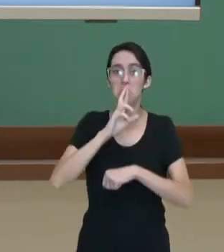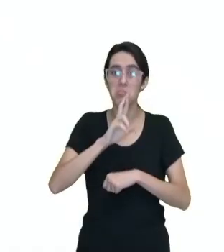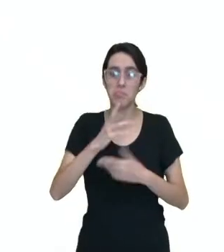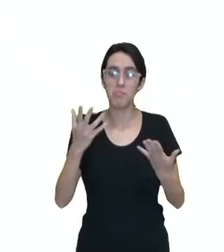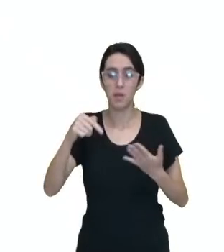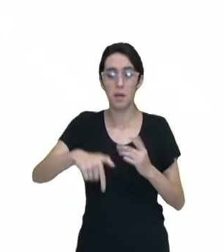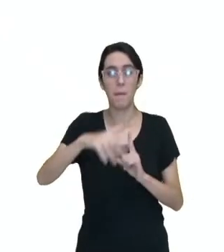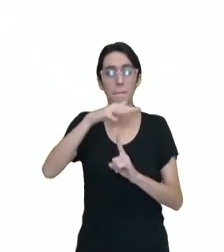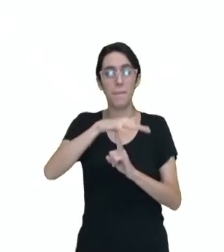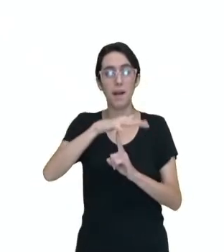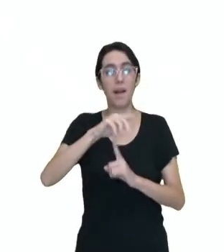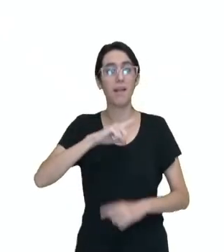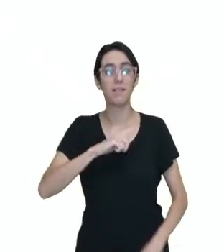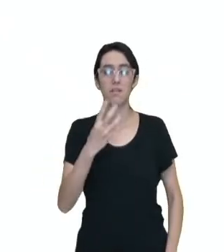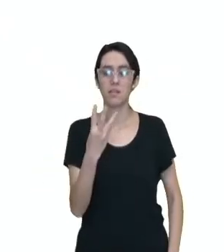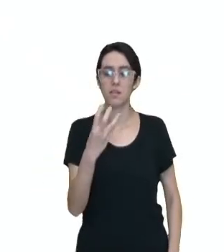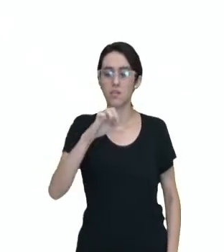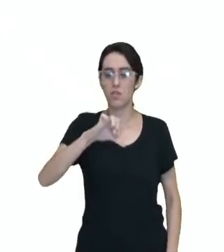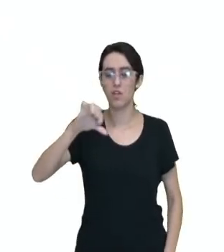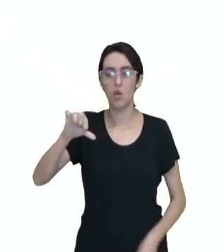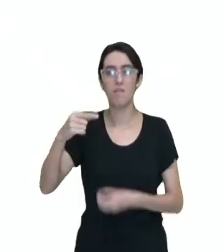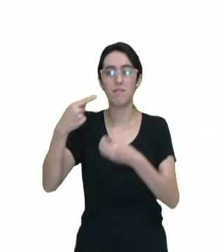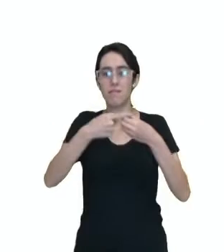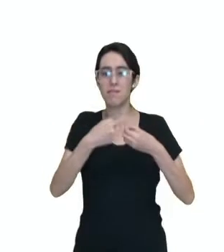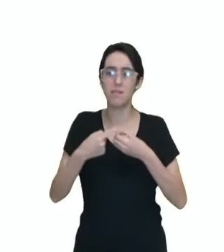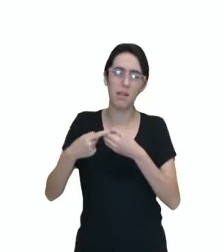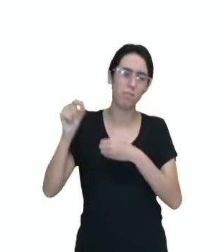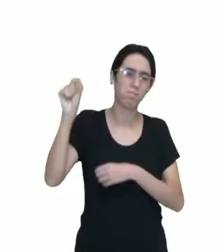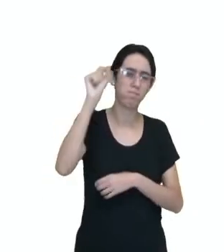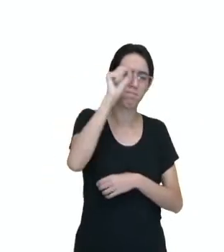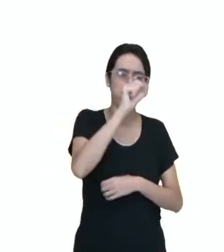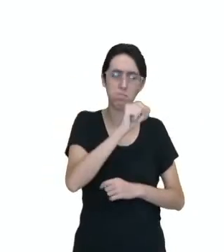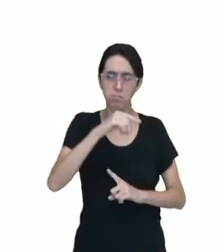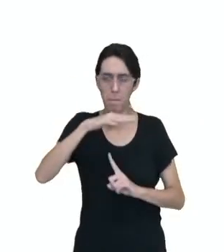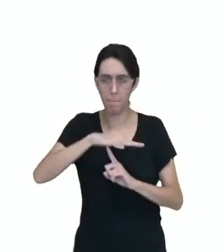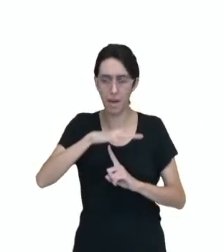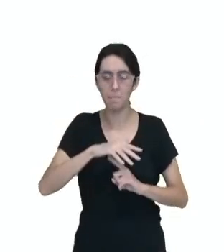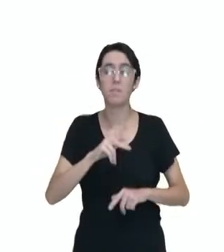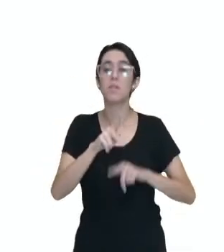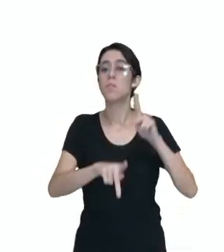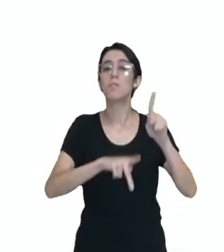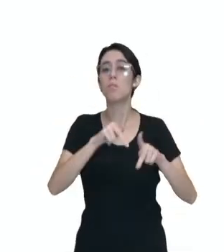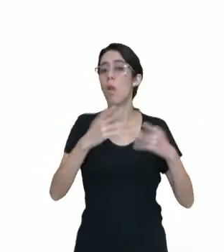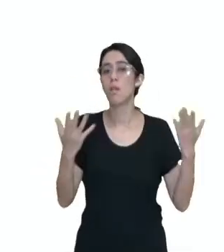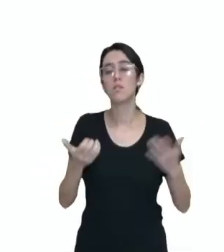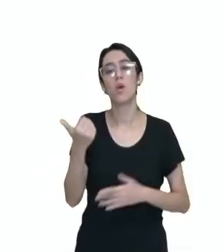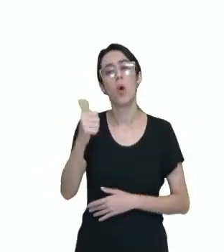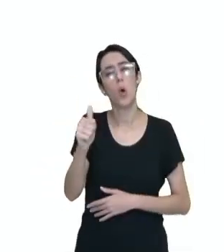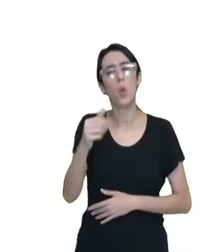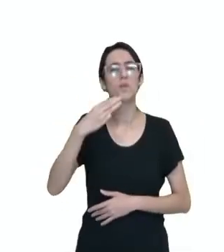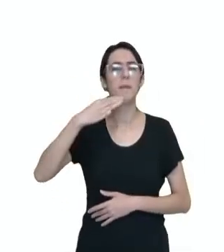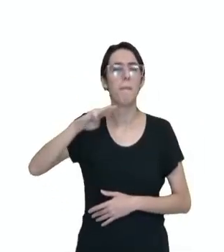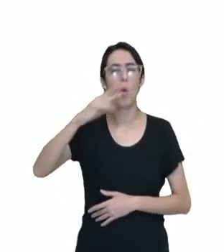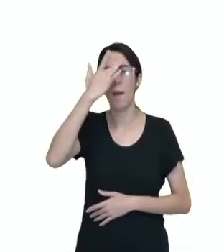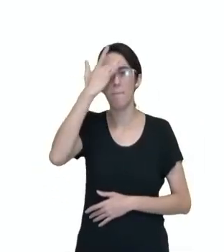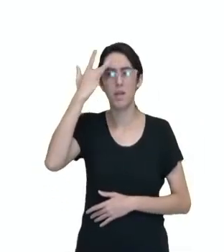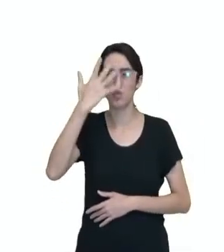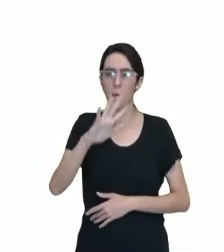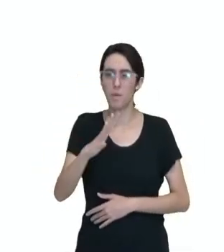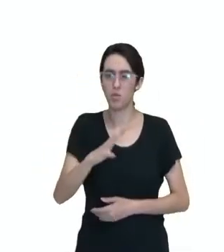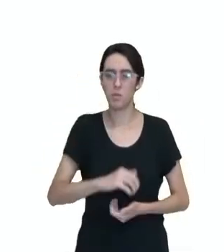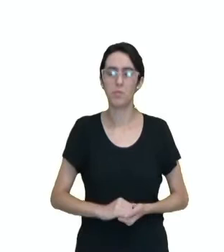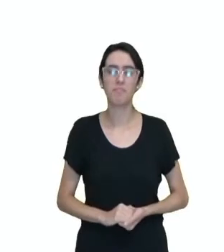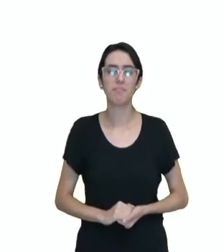Paraná é formado por 399 municípios, com uma população de cerca de 11 milhões de